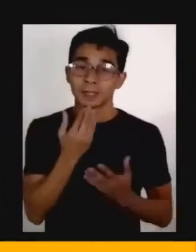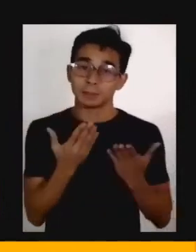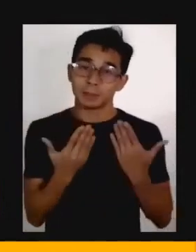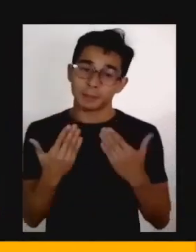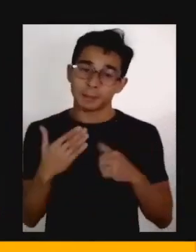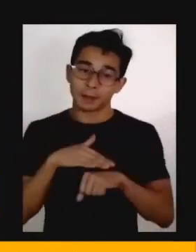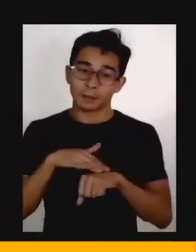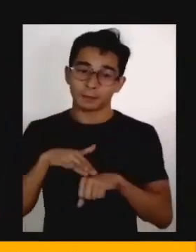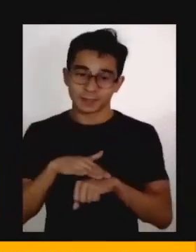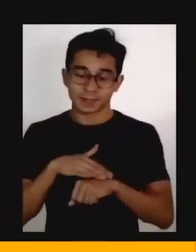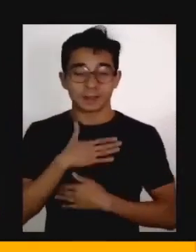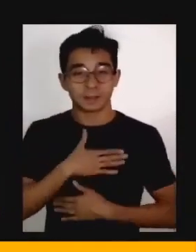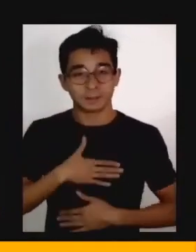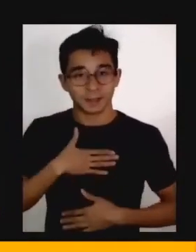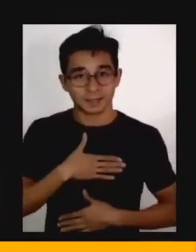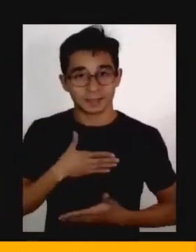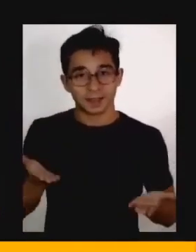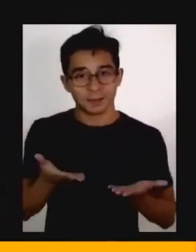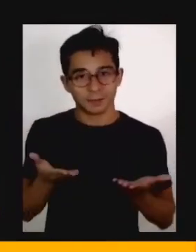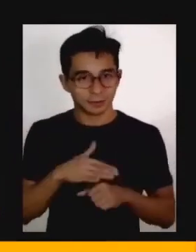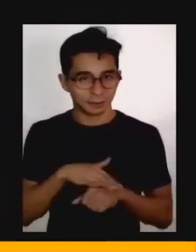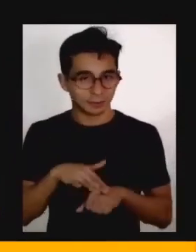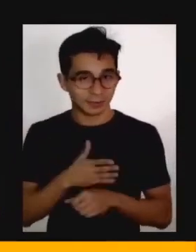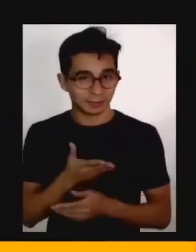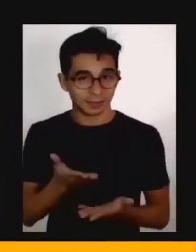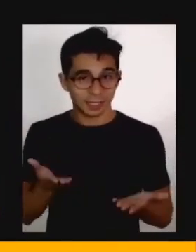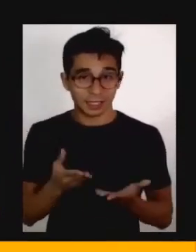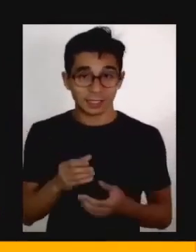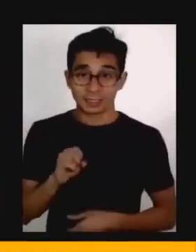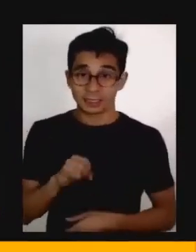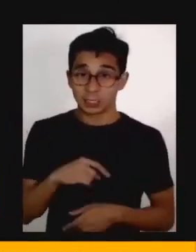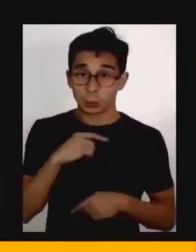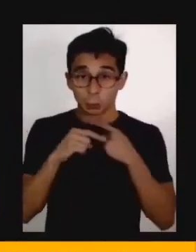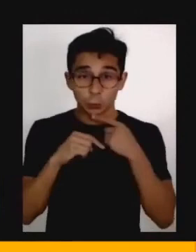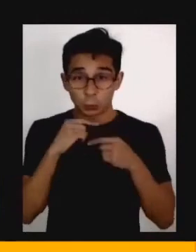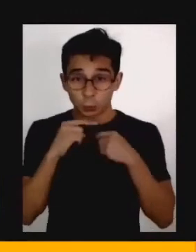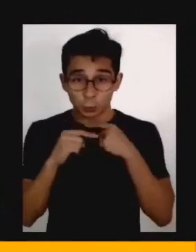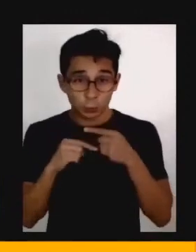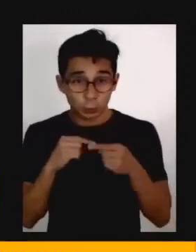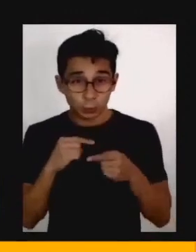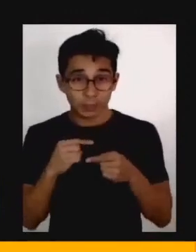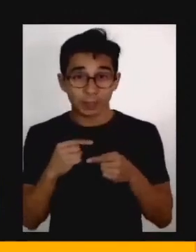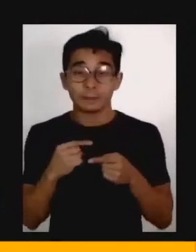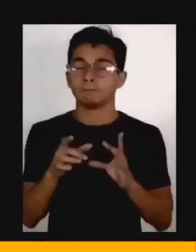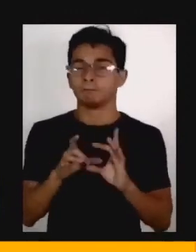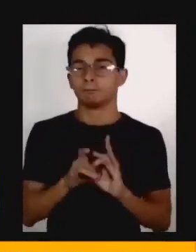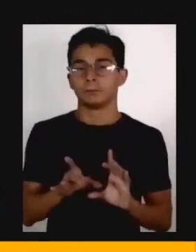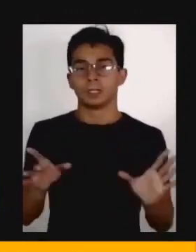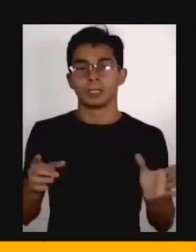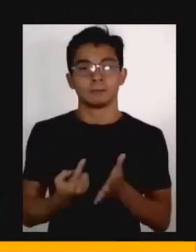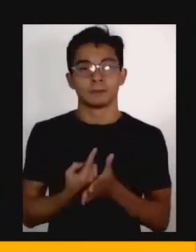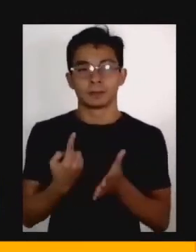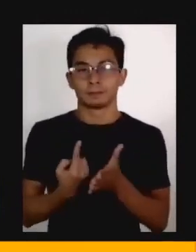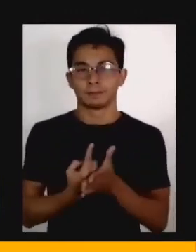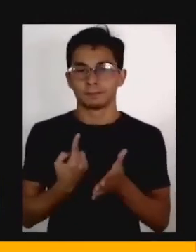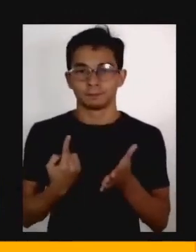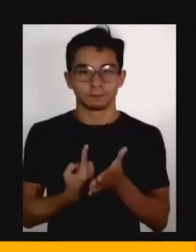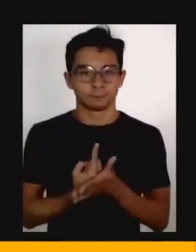um prazer estar aqui falando um pouquinho. E se alguém tiver alguma dúvida, meus contatos estão aí. Eu estou à disposição